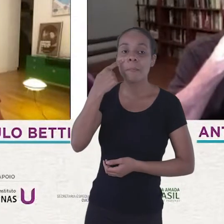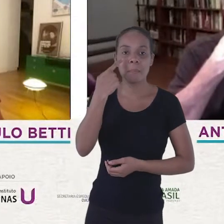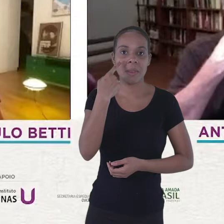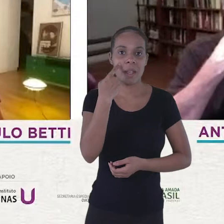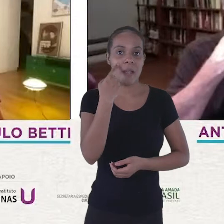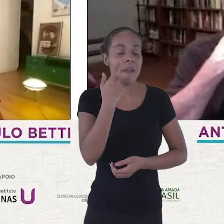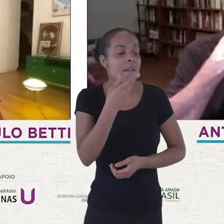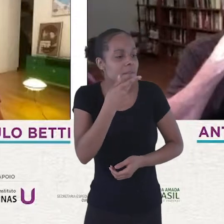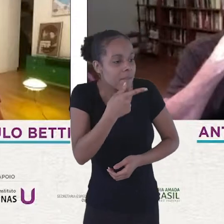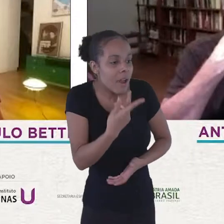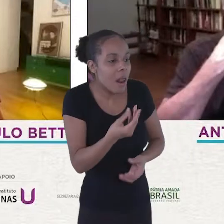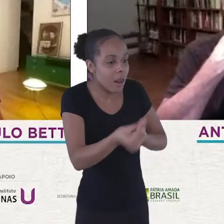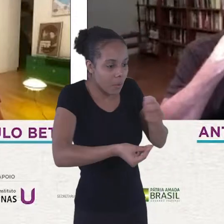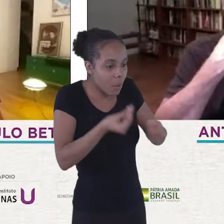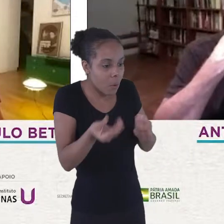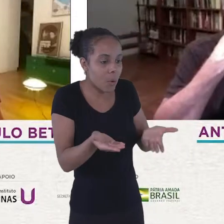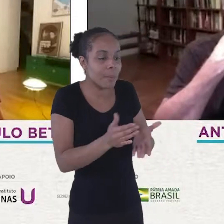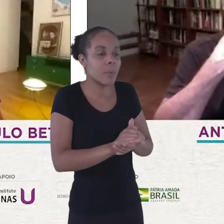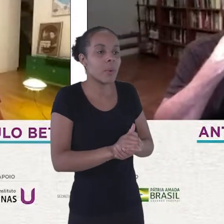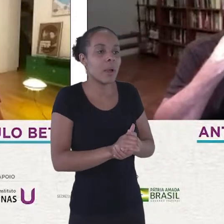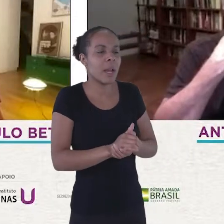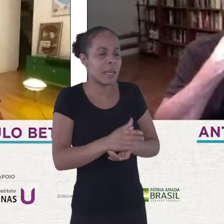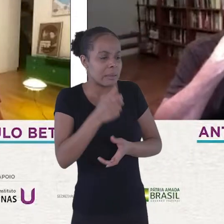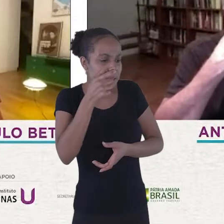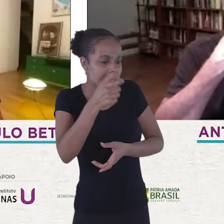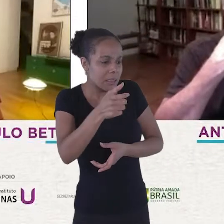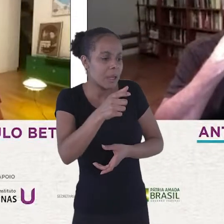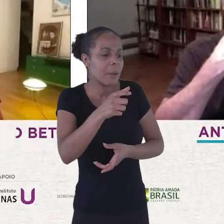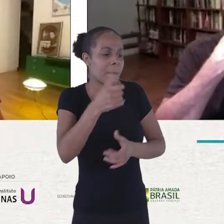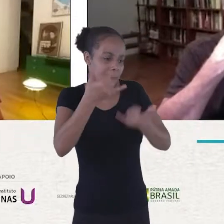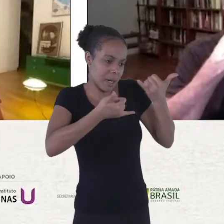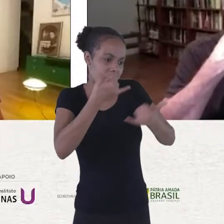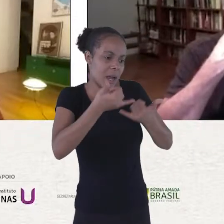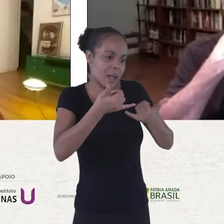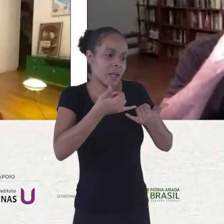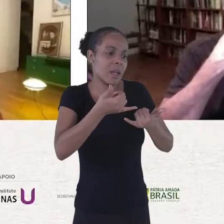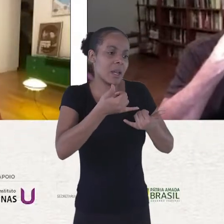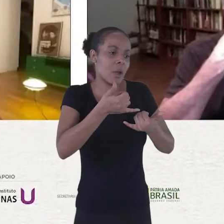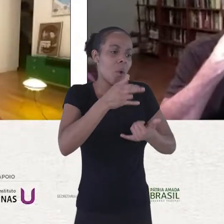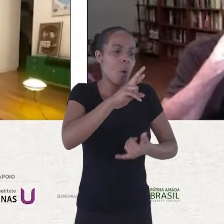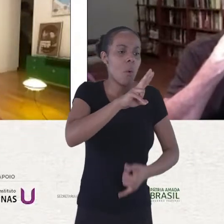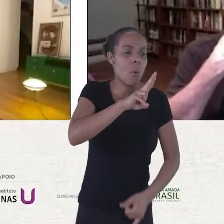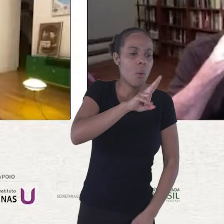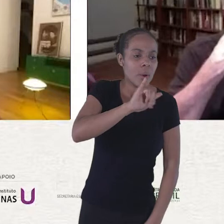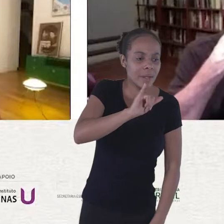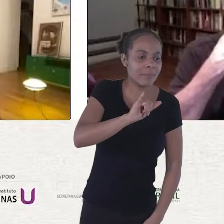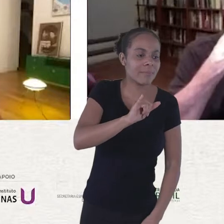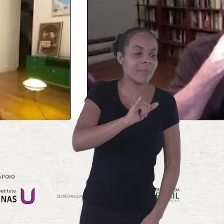essa brincadeira que o Rui fez entre criação e memória.